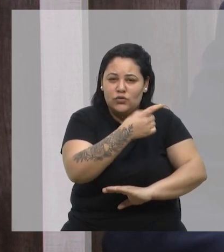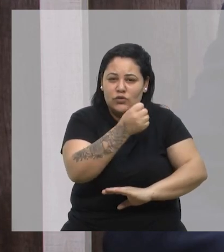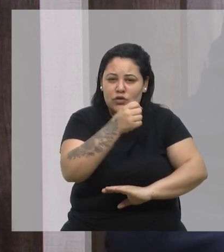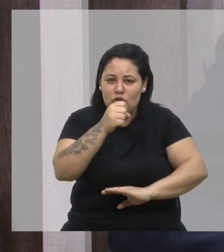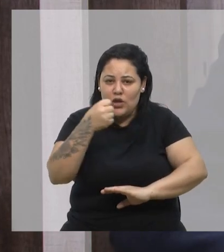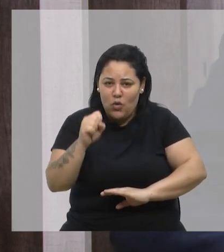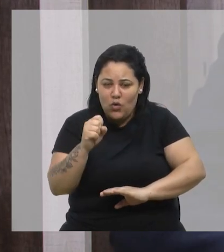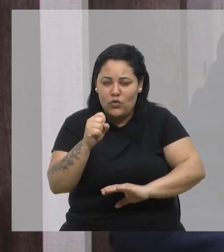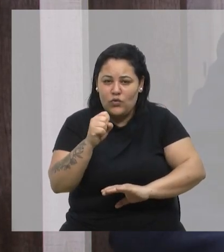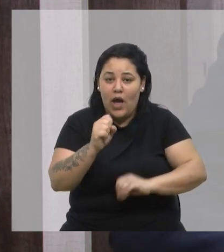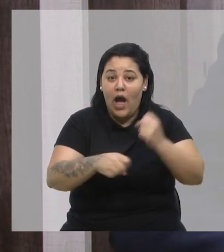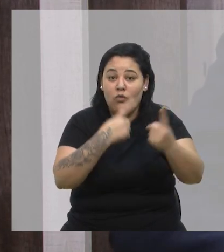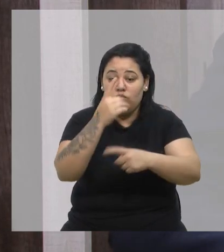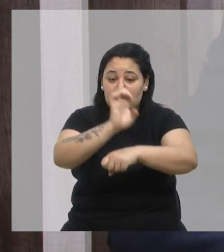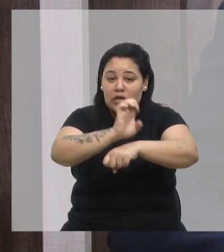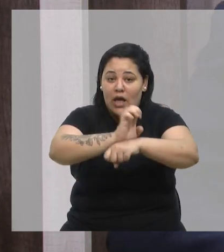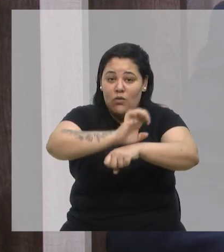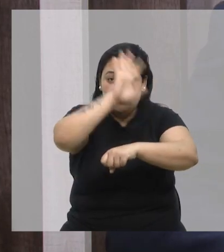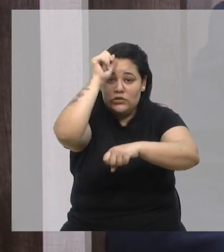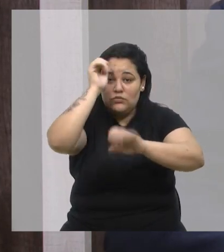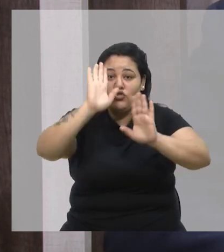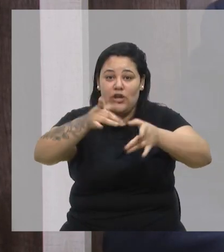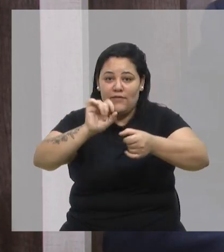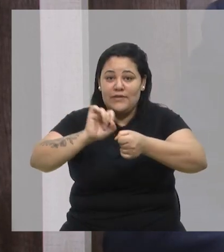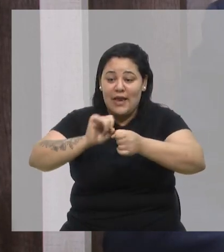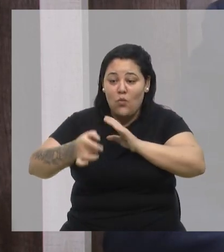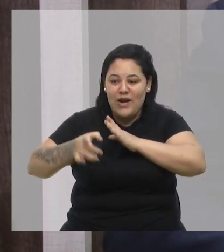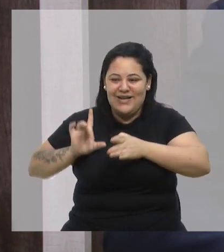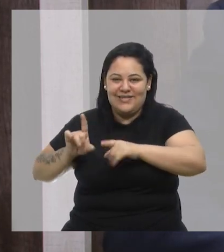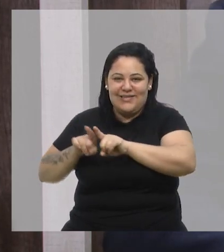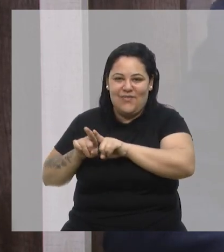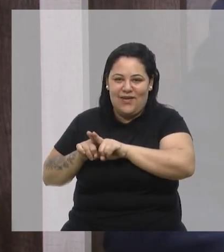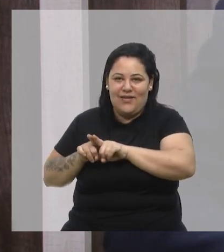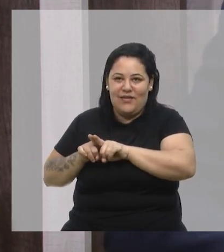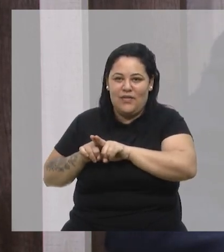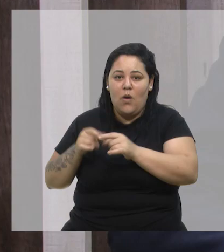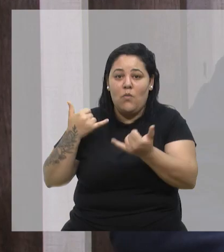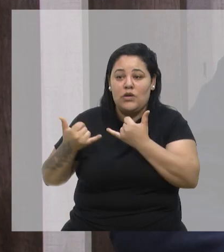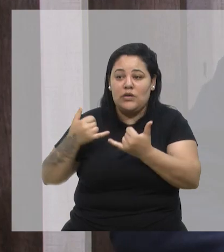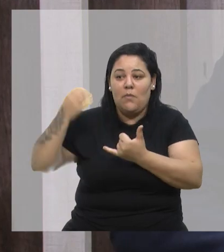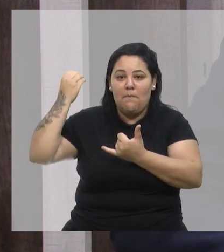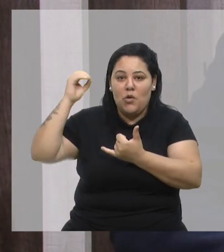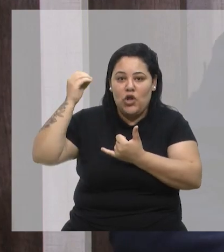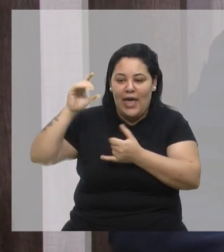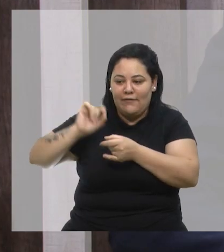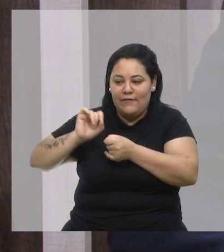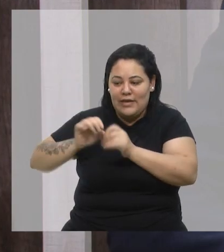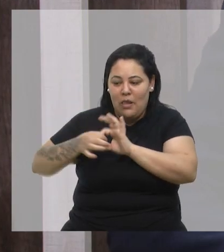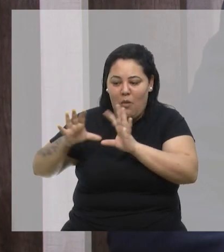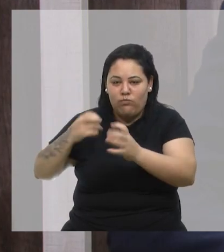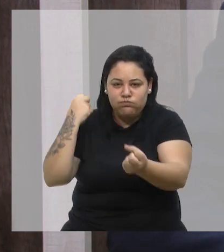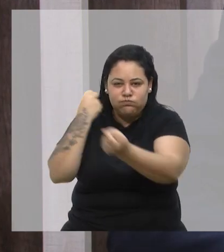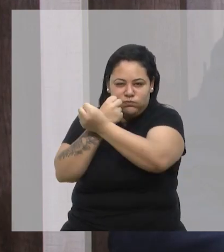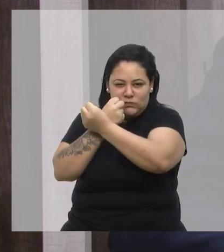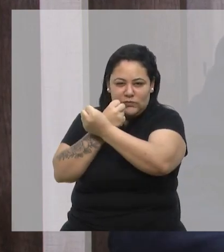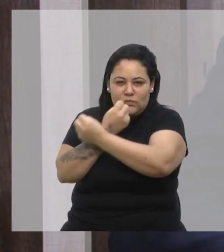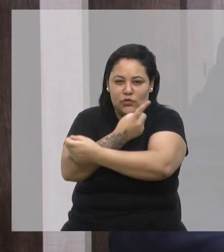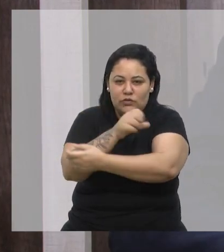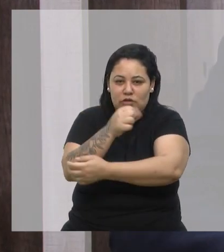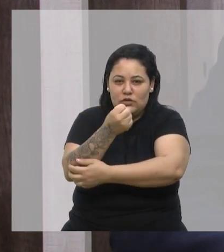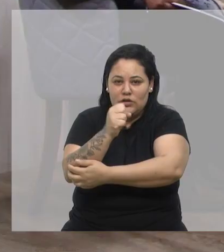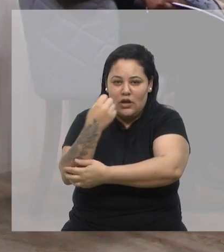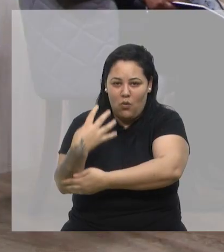de 1888. Alguns estados e municípios já tinham feito isso antes. Por exemplo, Porto Alegre faz a